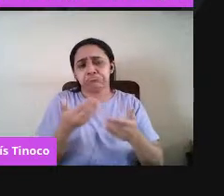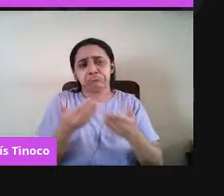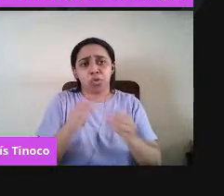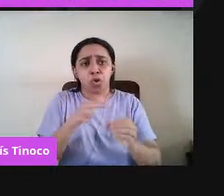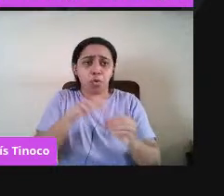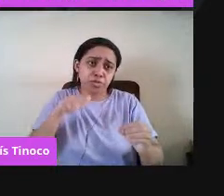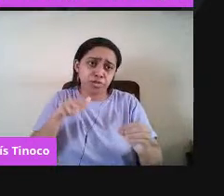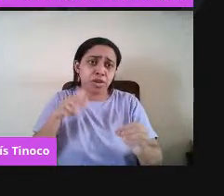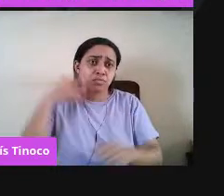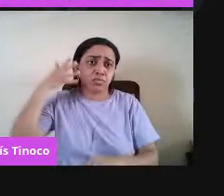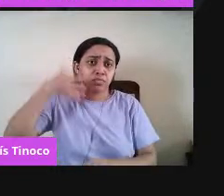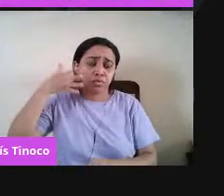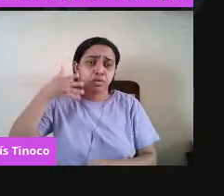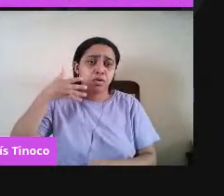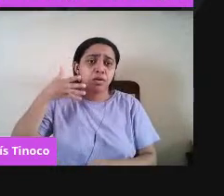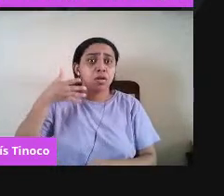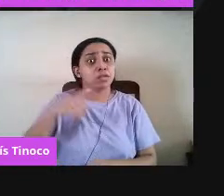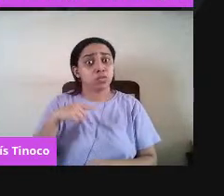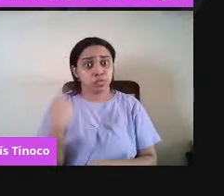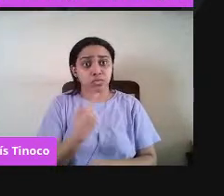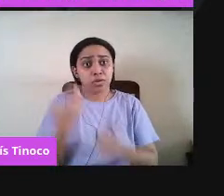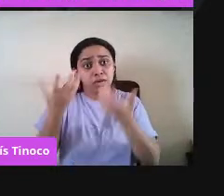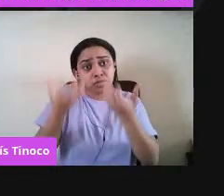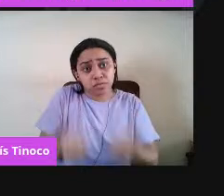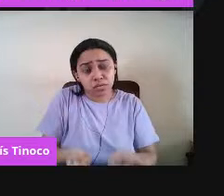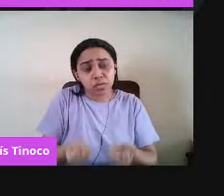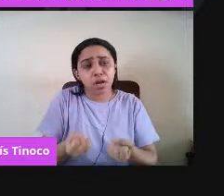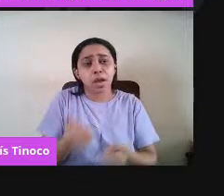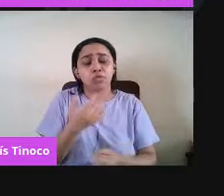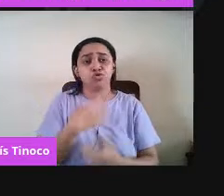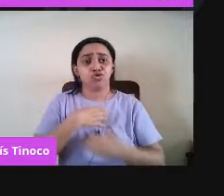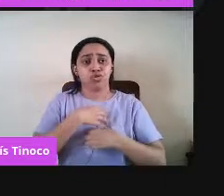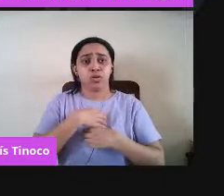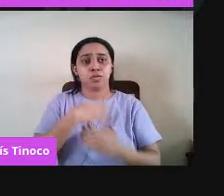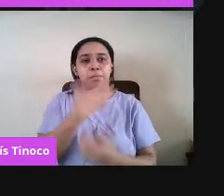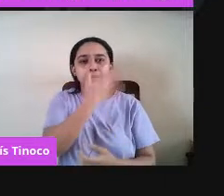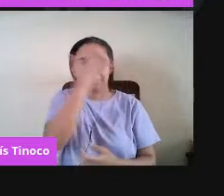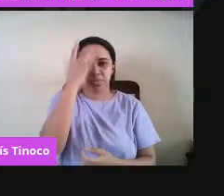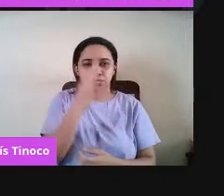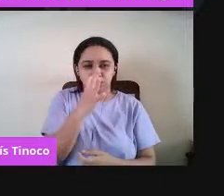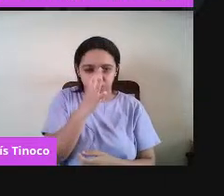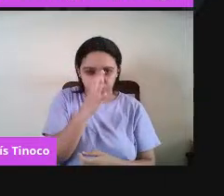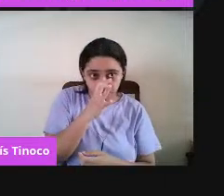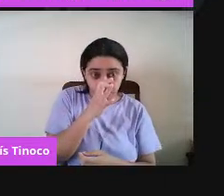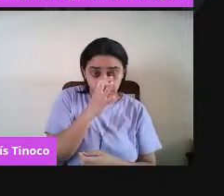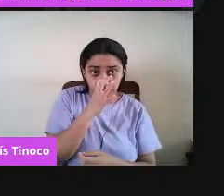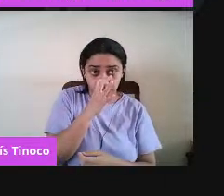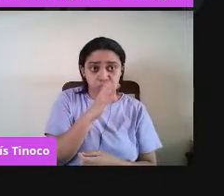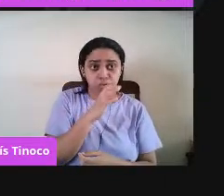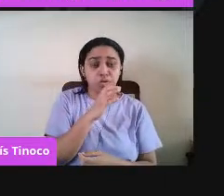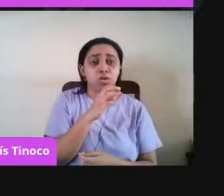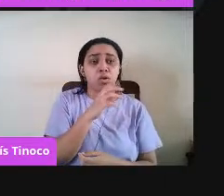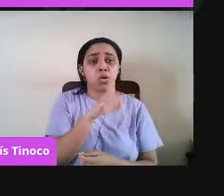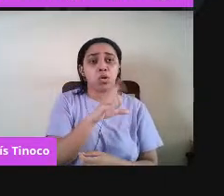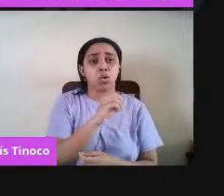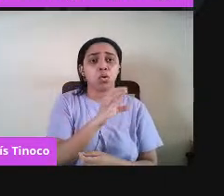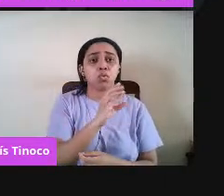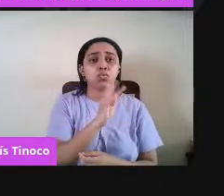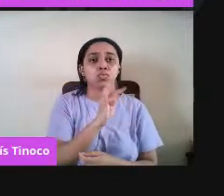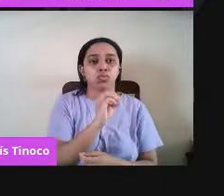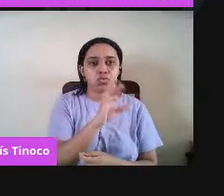discurso, posso considerar que a forma que o observador, ou seja, o locutor enunciador primeiro, observa o objeto de